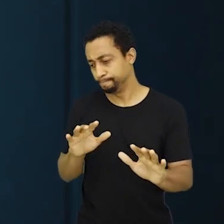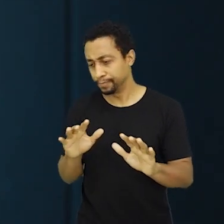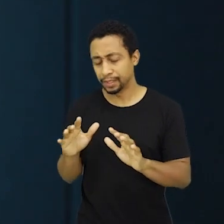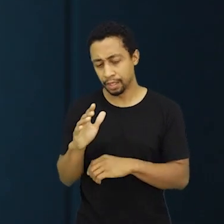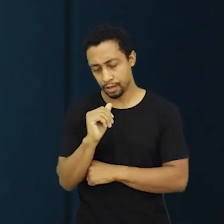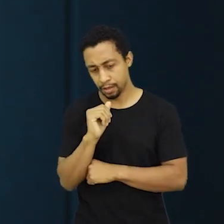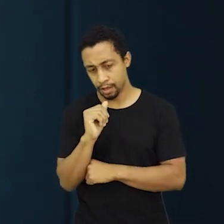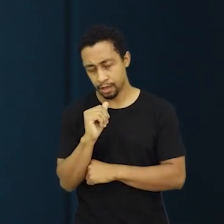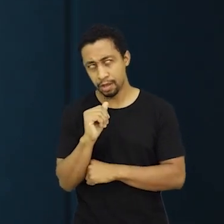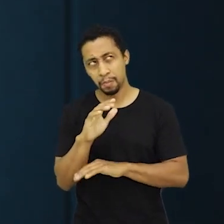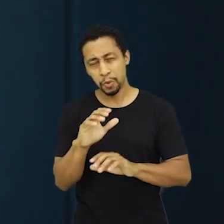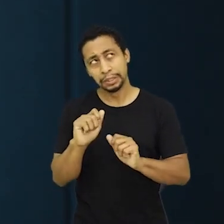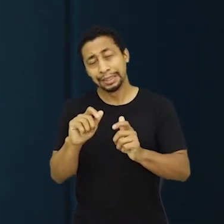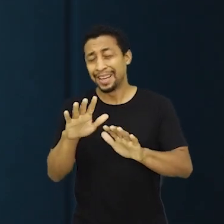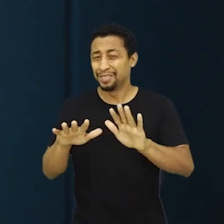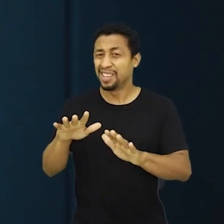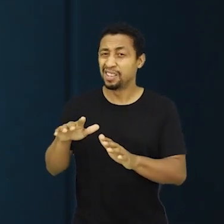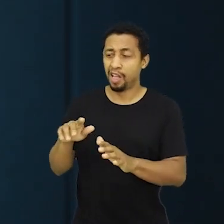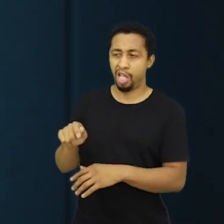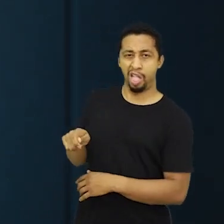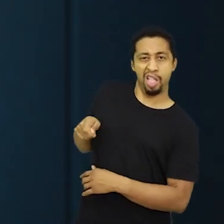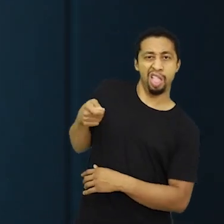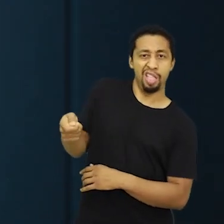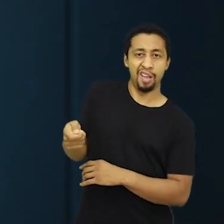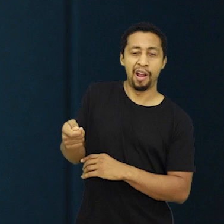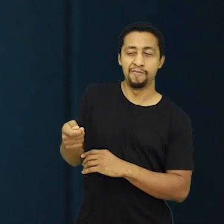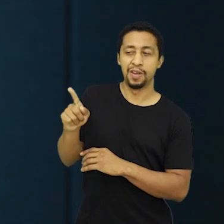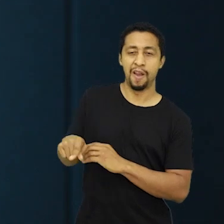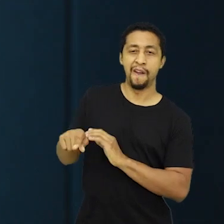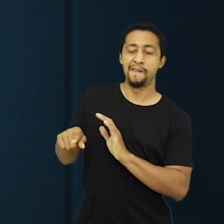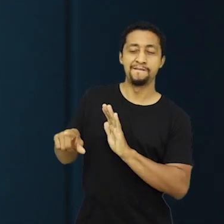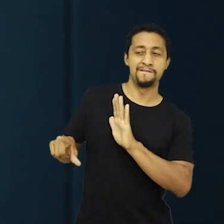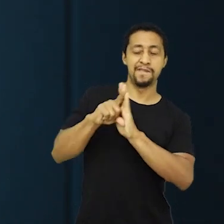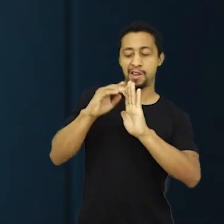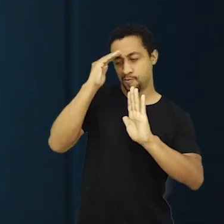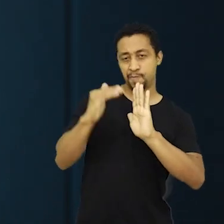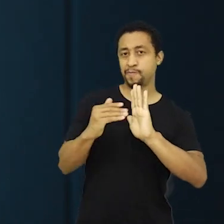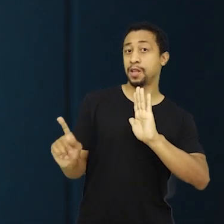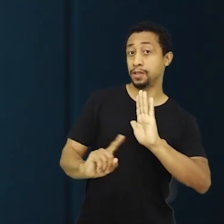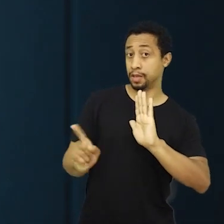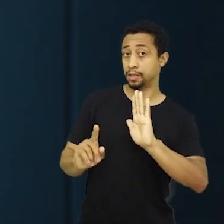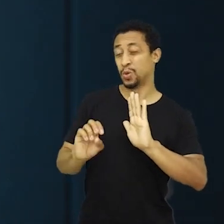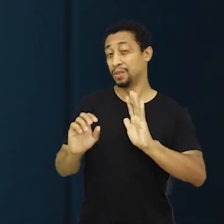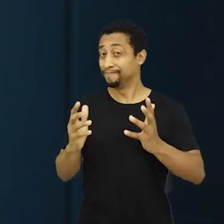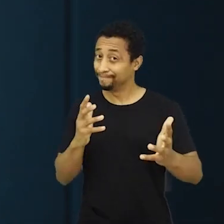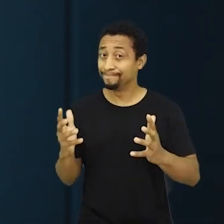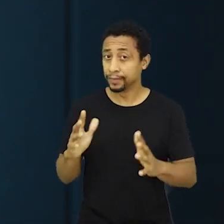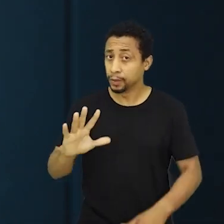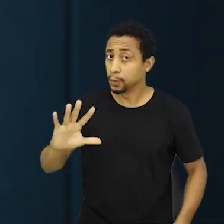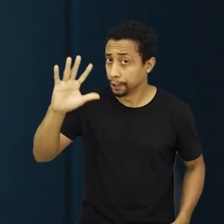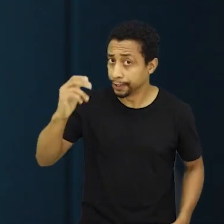chamar de ilegal, né? Ou uma ilegalidade, né? E que muitas vezes olhar, inclusive, para